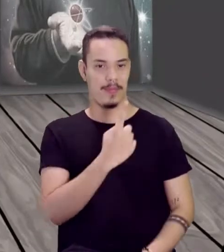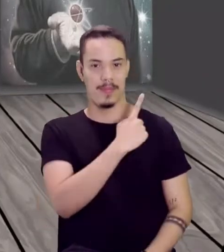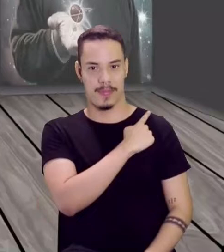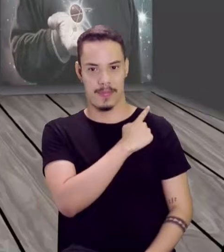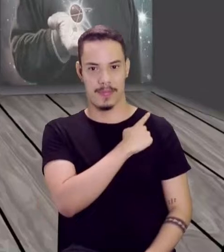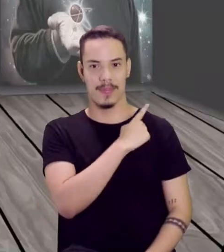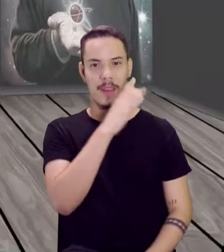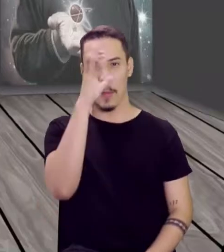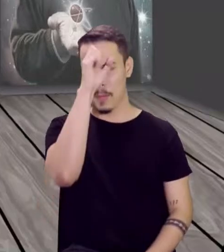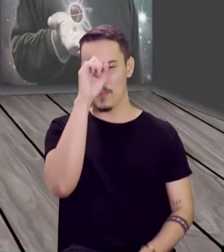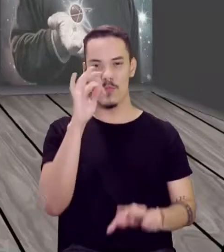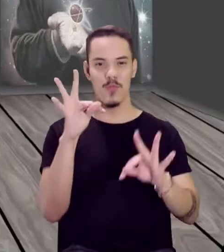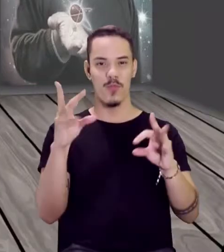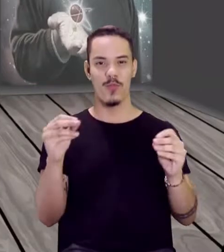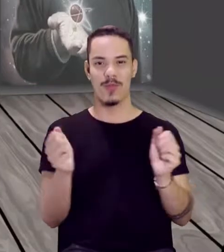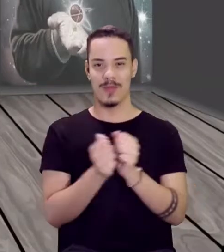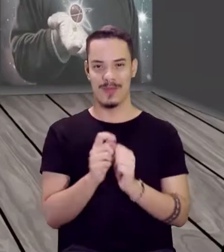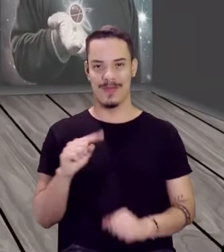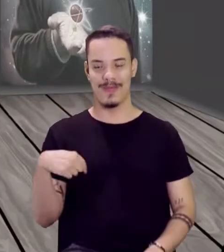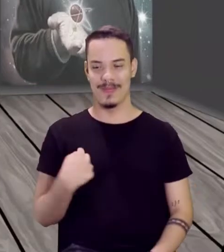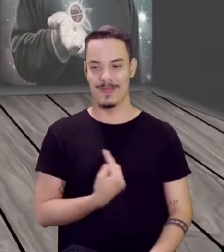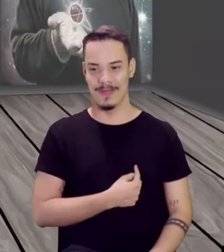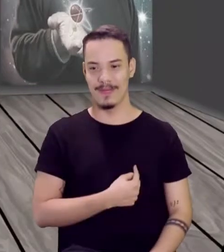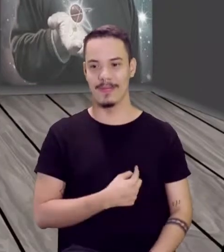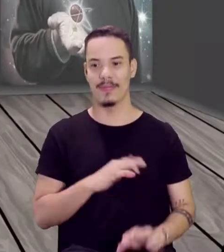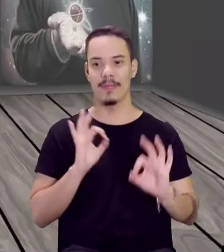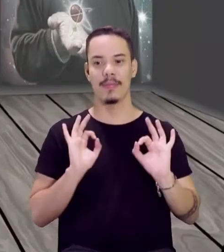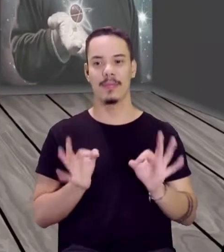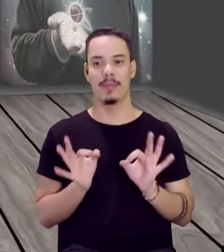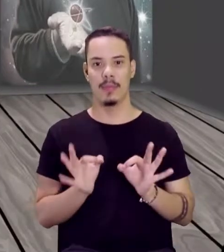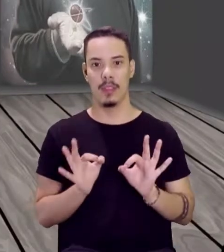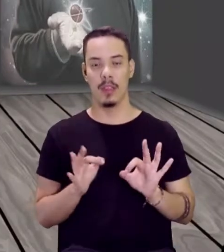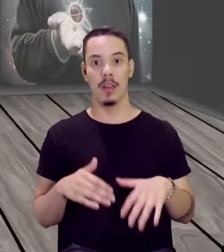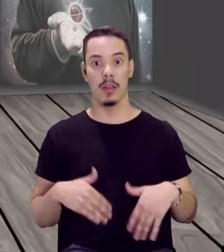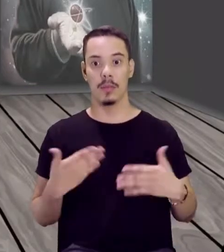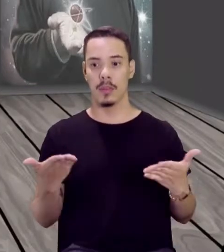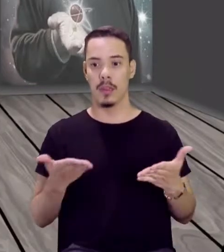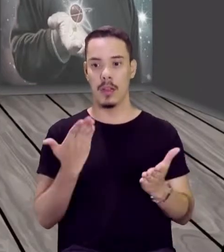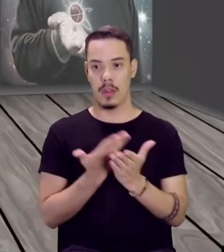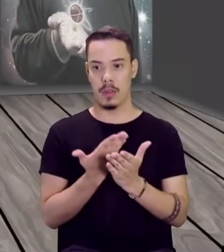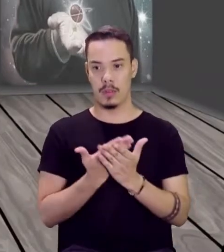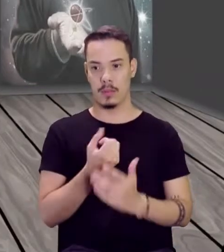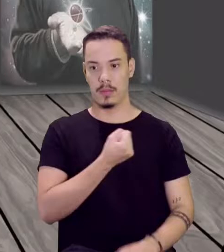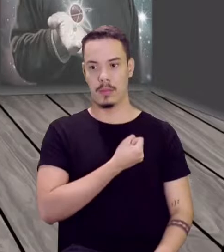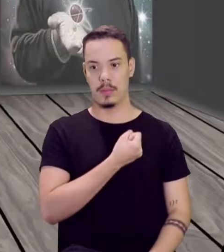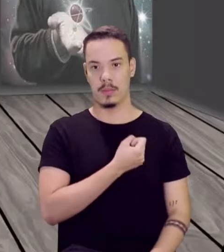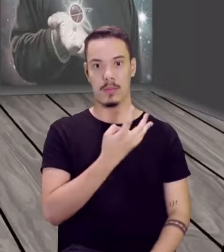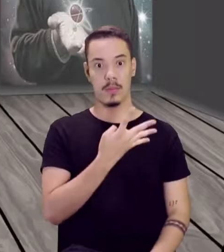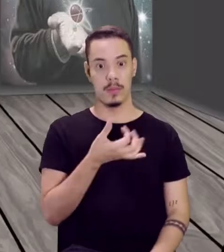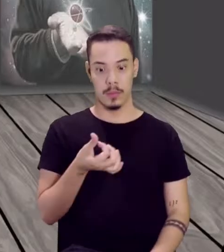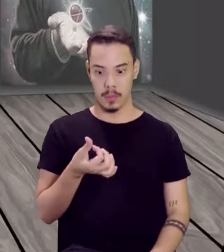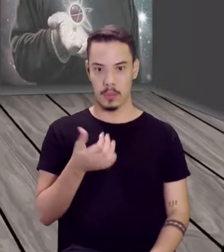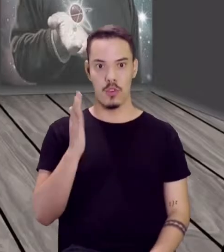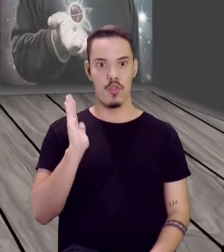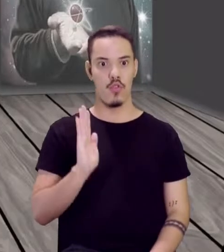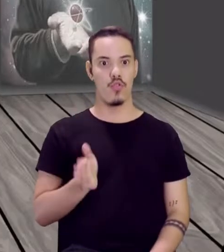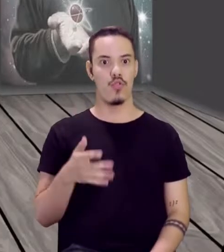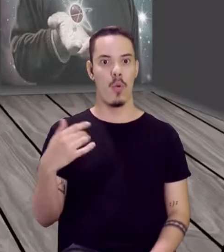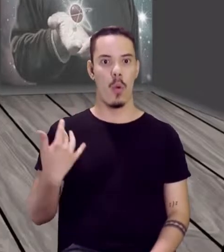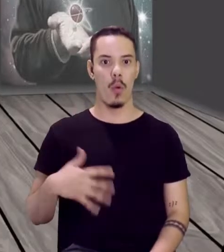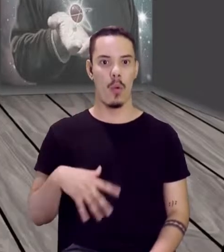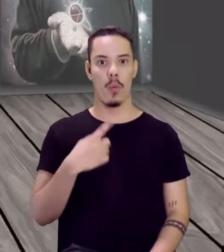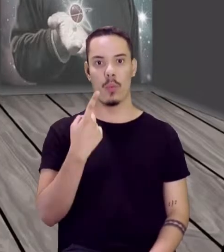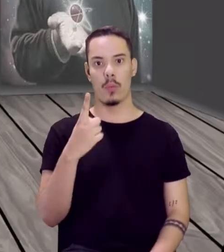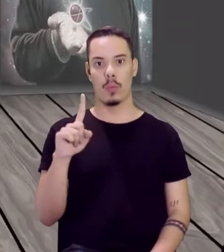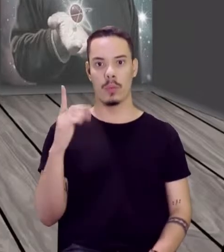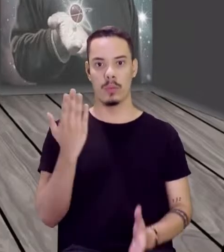Exatamente, aprendendo tudo aqui com a gente já. É isso aí. Bom, Bom, nós vamos para a aula de número 46 já, Décio? isso, a nossa 46. última